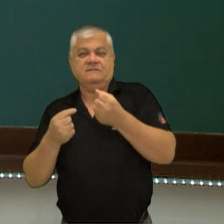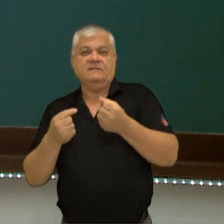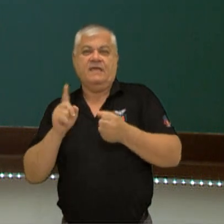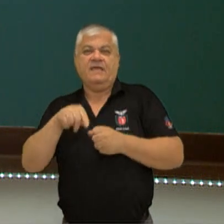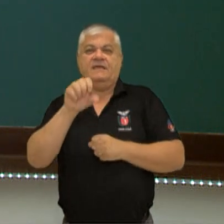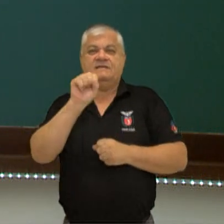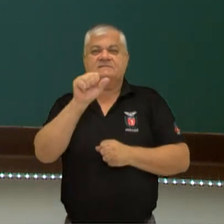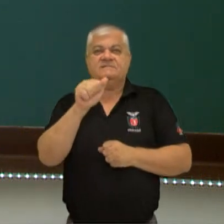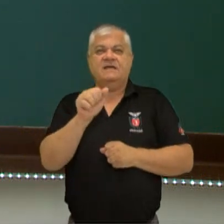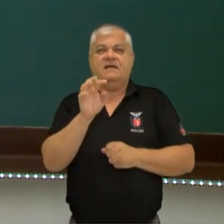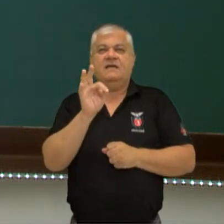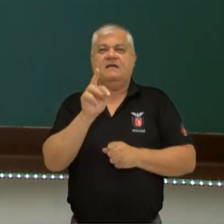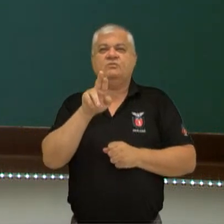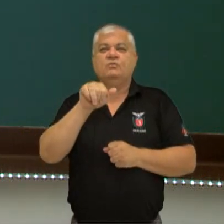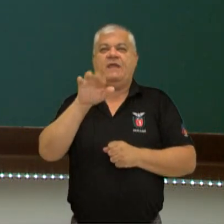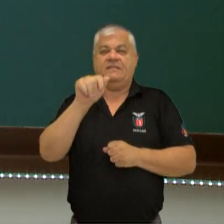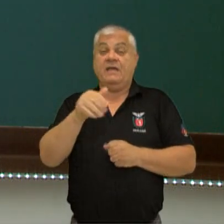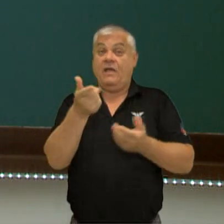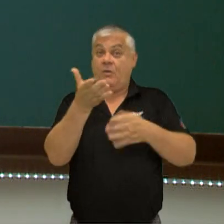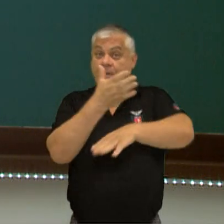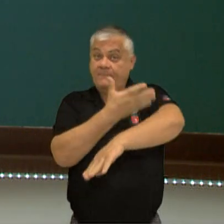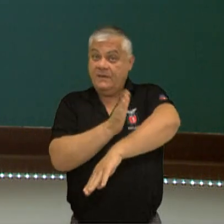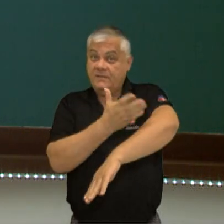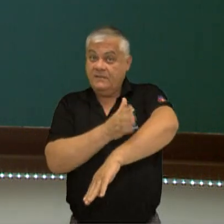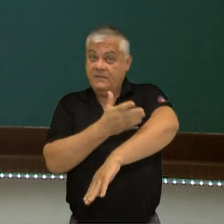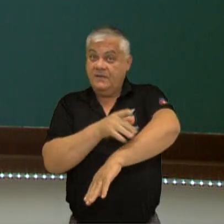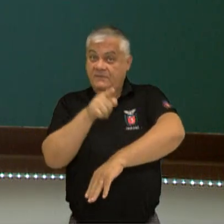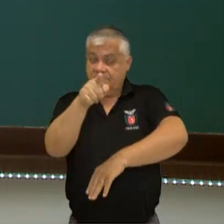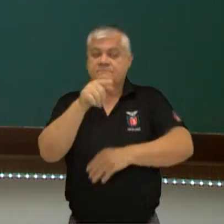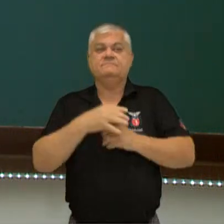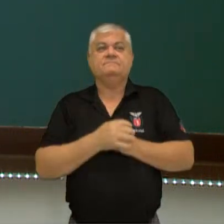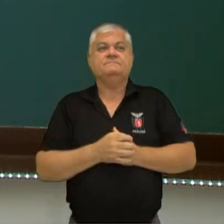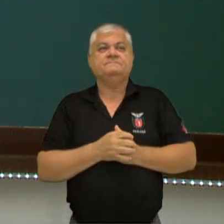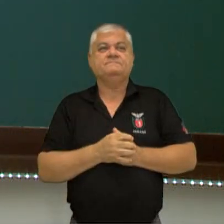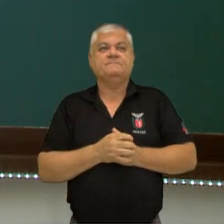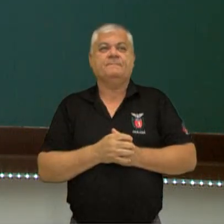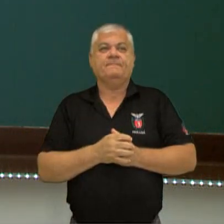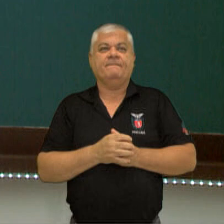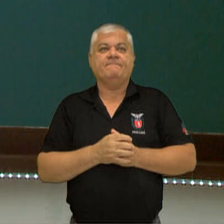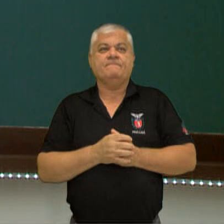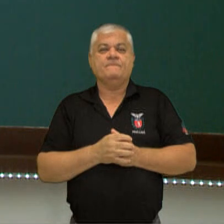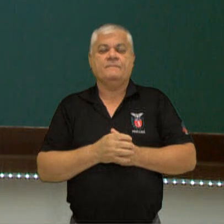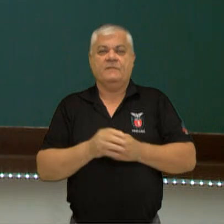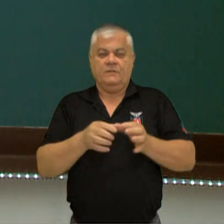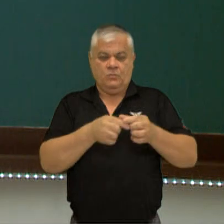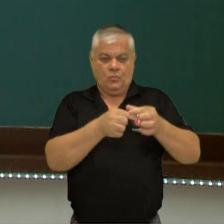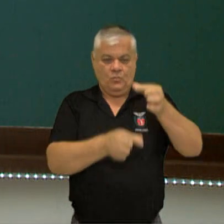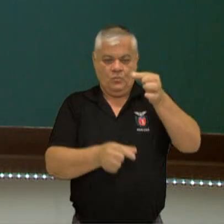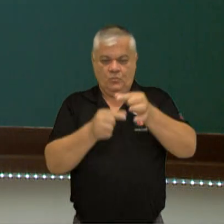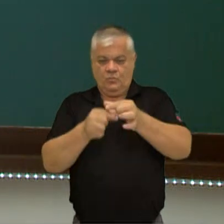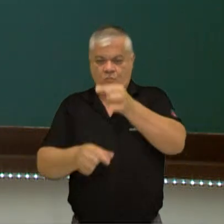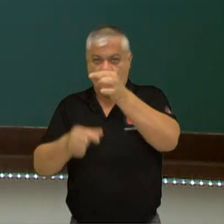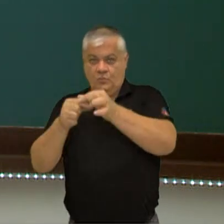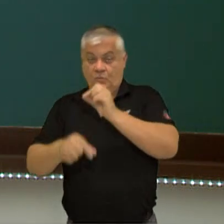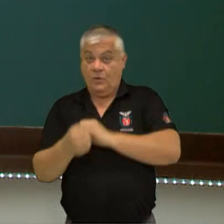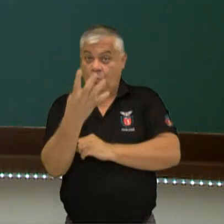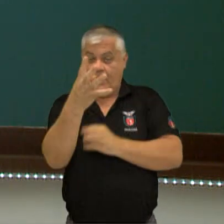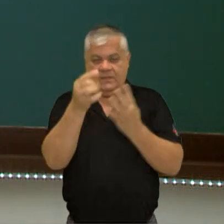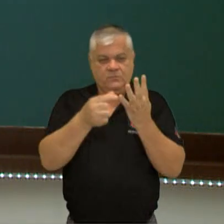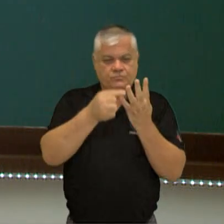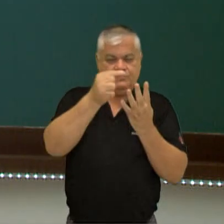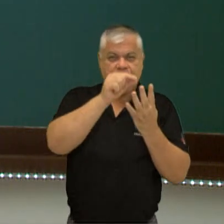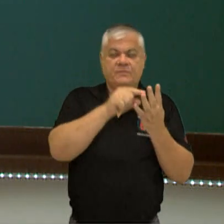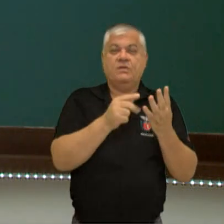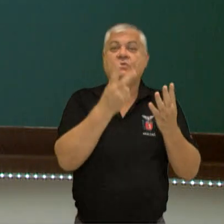saturada. Vamos praticar, então, a atividade agora? 4 tubos contendo 200 ml de